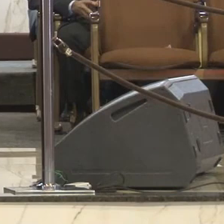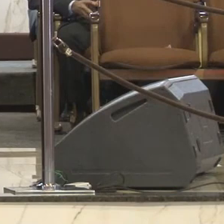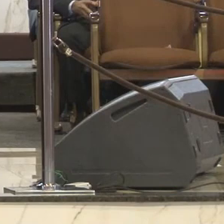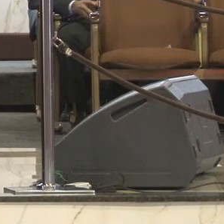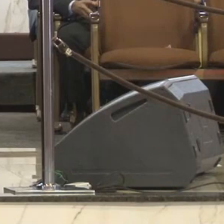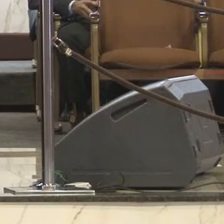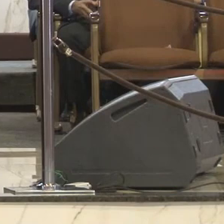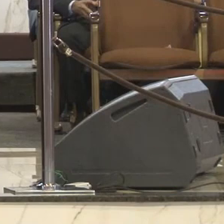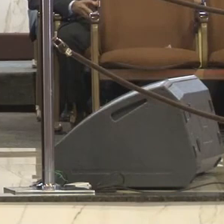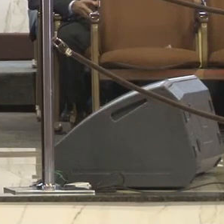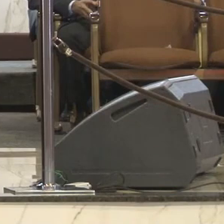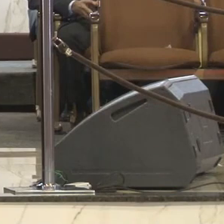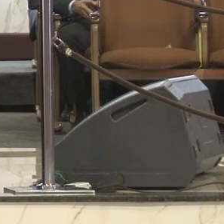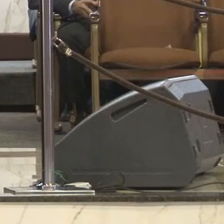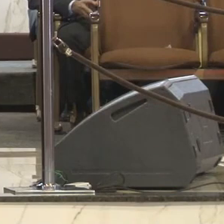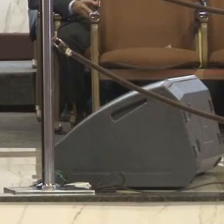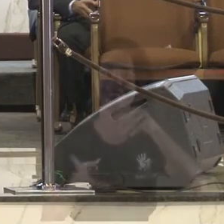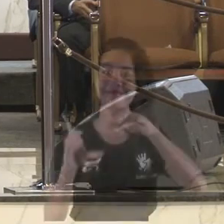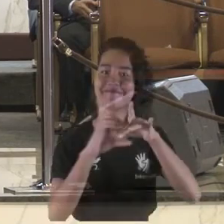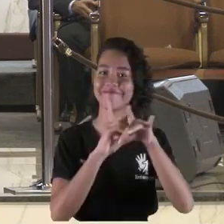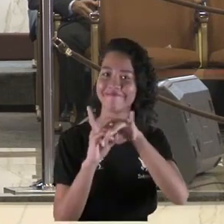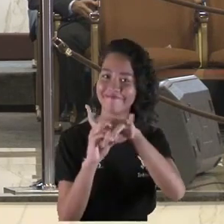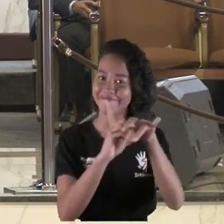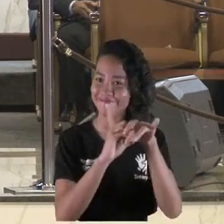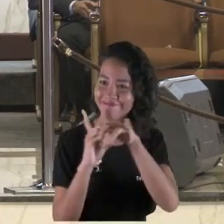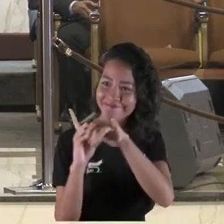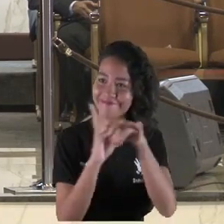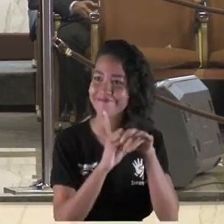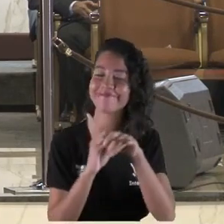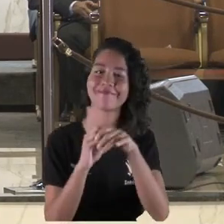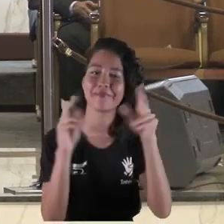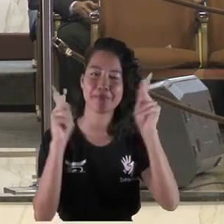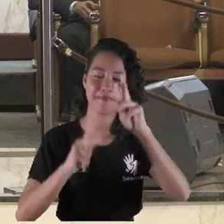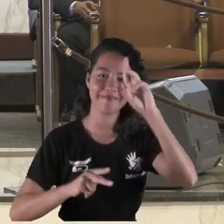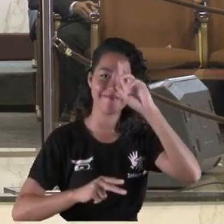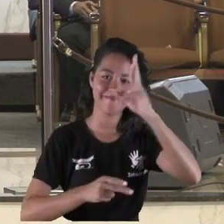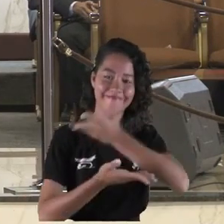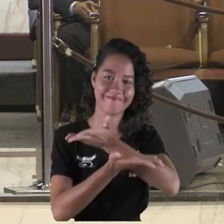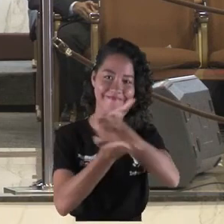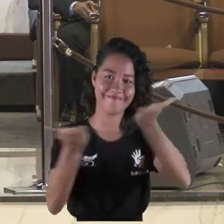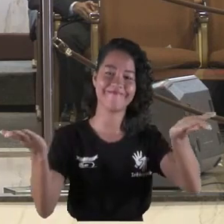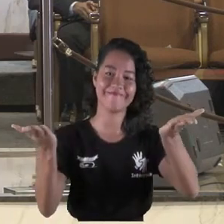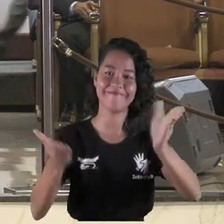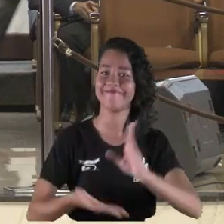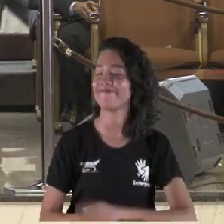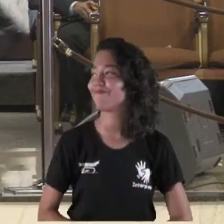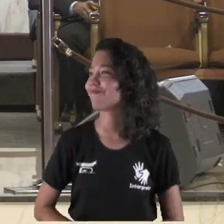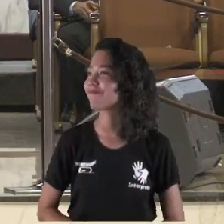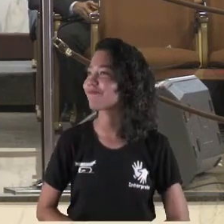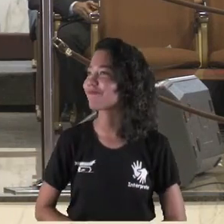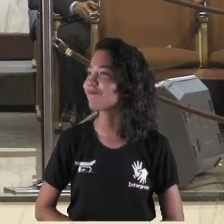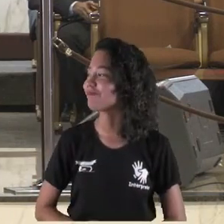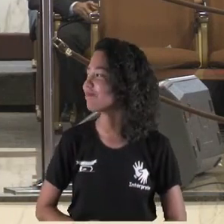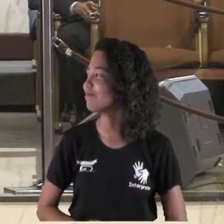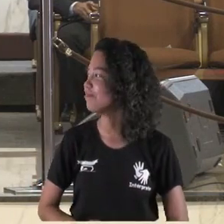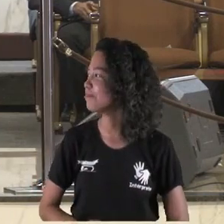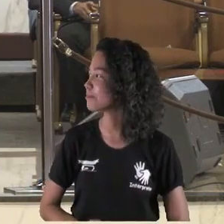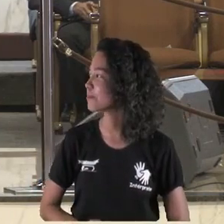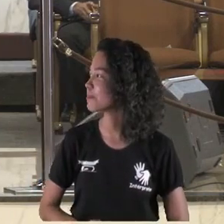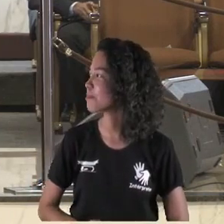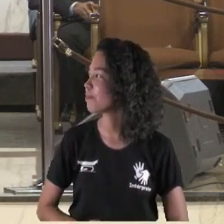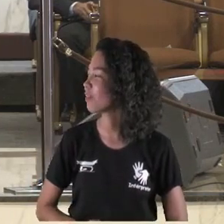de Abraão, é de Isaac, é de Jacó, homens que, assim como eu e você, também transgrediram,